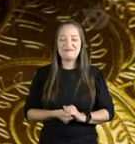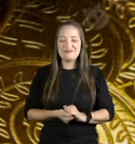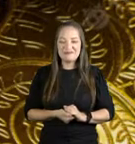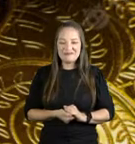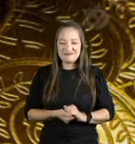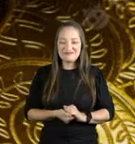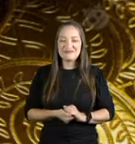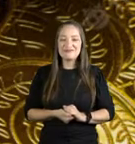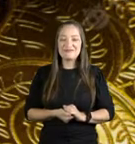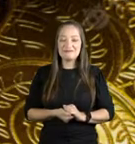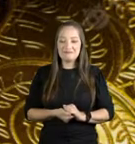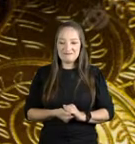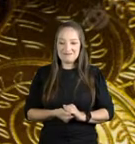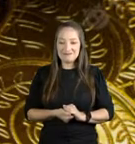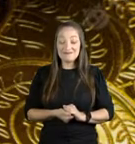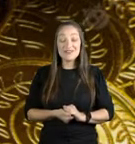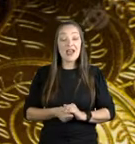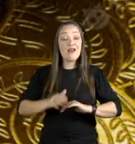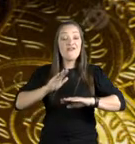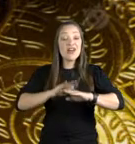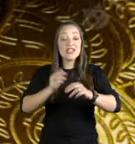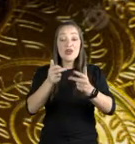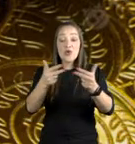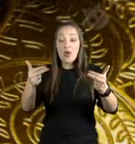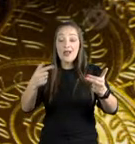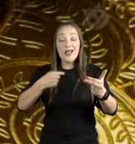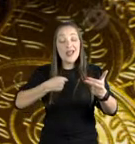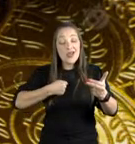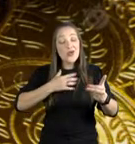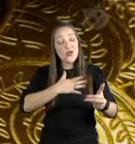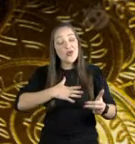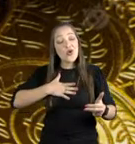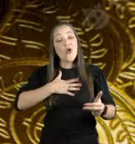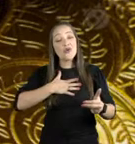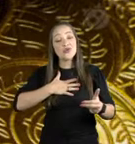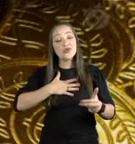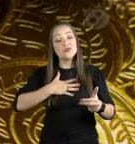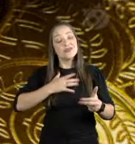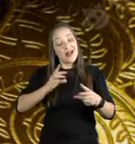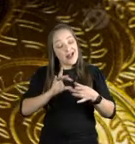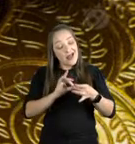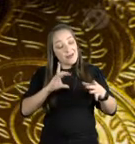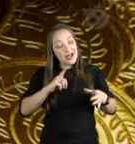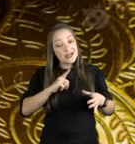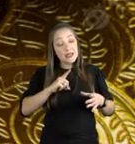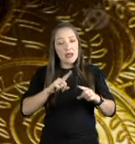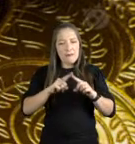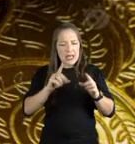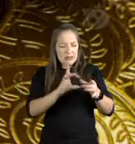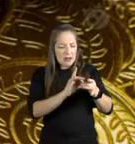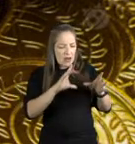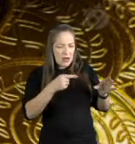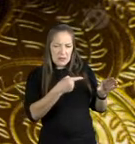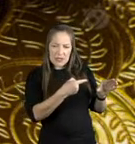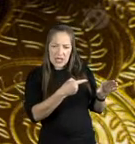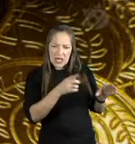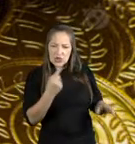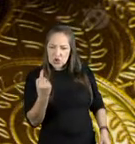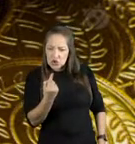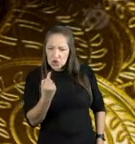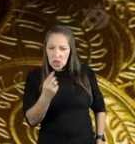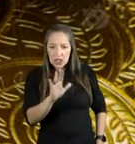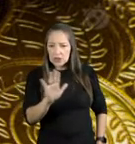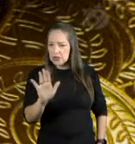poder fazer o que eu gosto. Mas essa liberdade ela não vem sozinha. Ela tem que vir